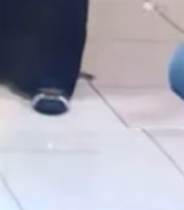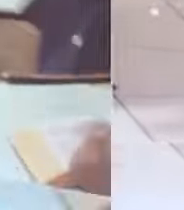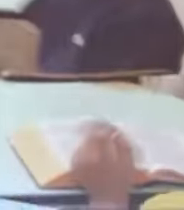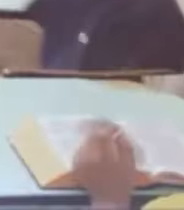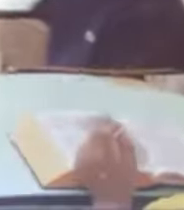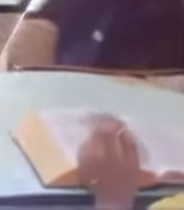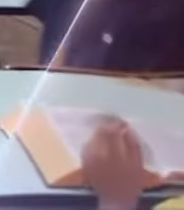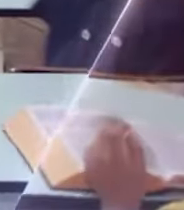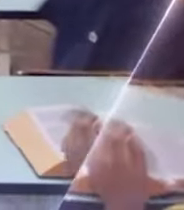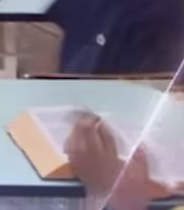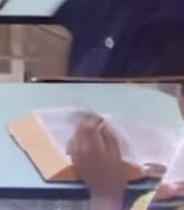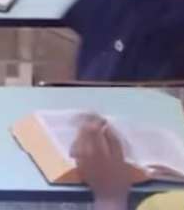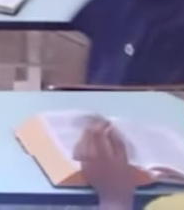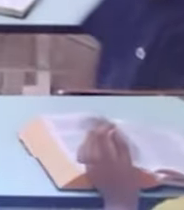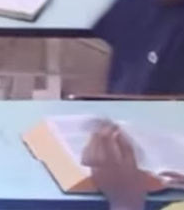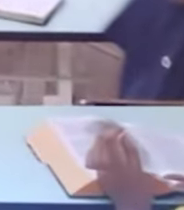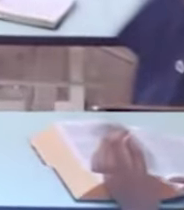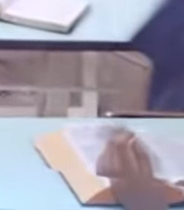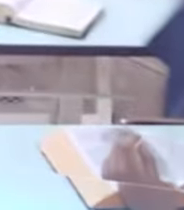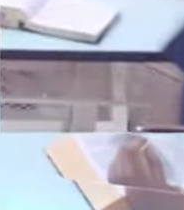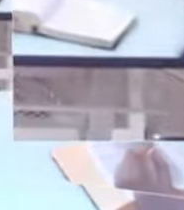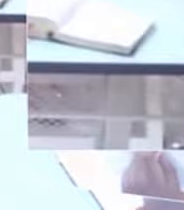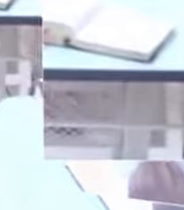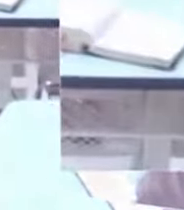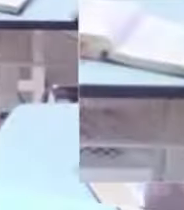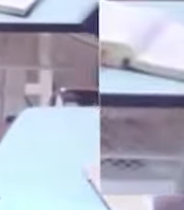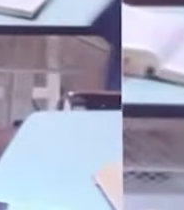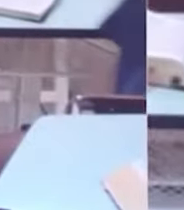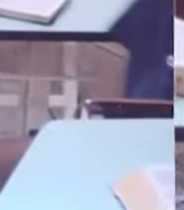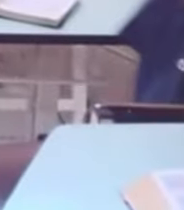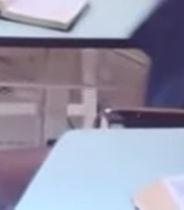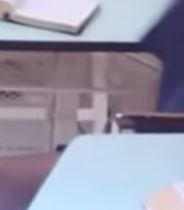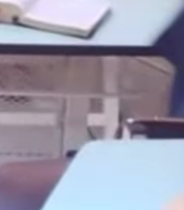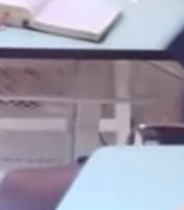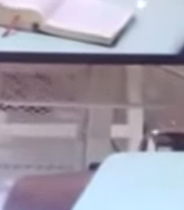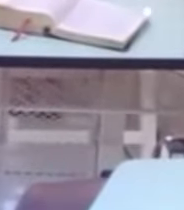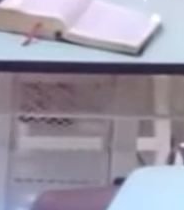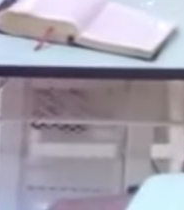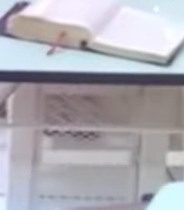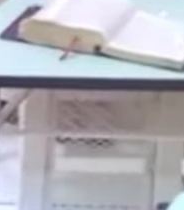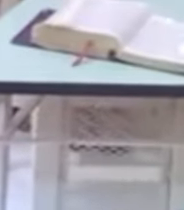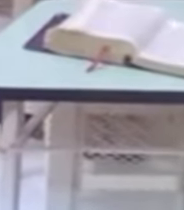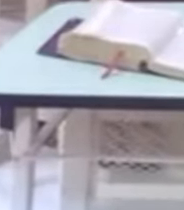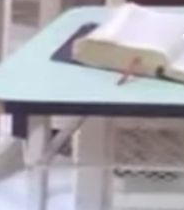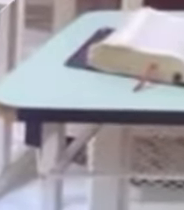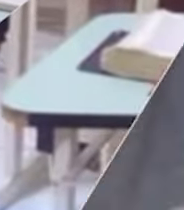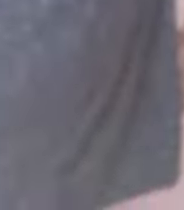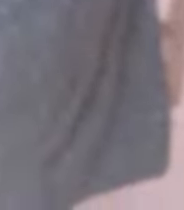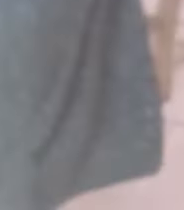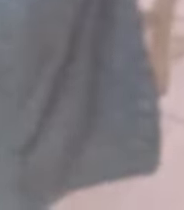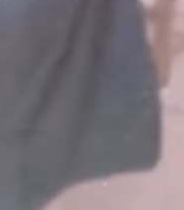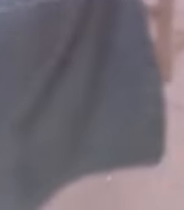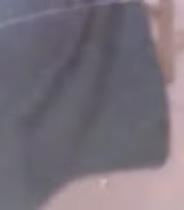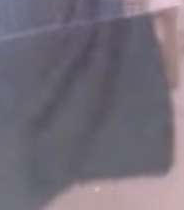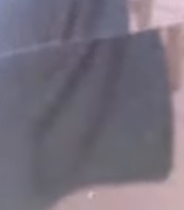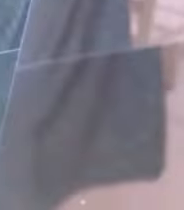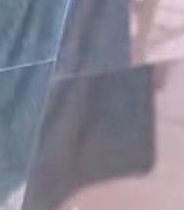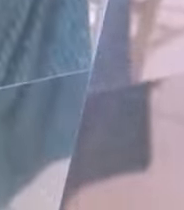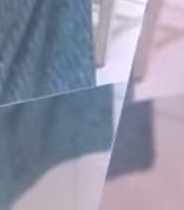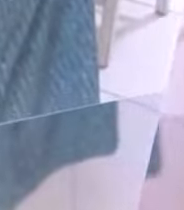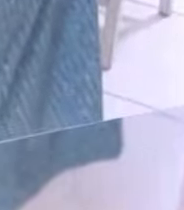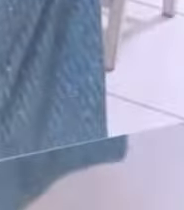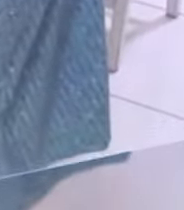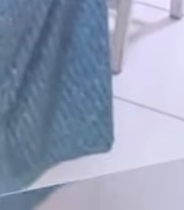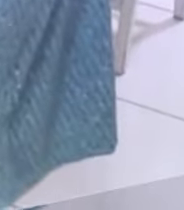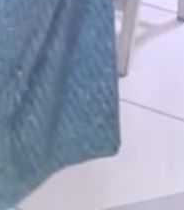envolvendo e pegando amor. Que, na verdade, você não foi apenas chamado, você foi escolhido. Existe